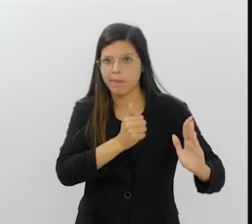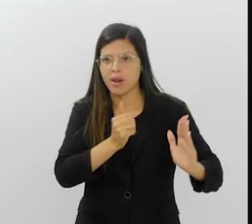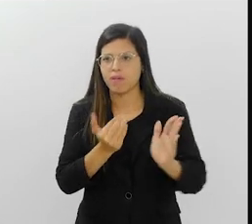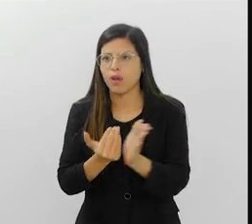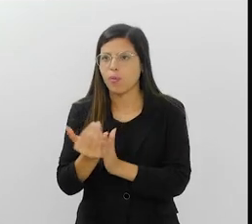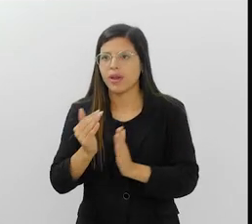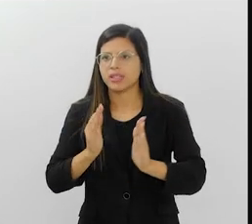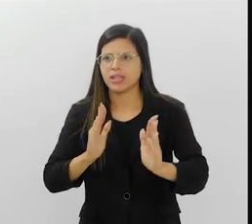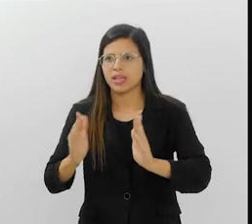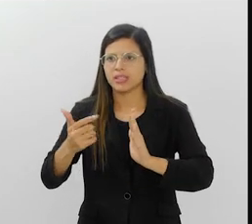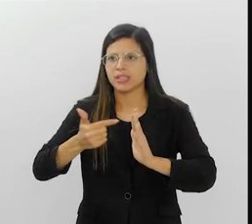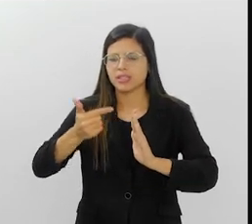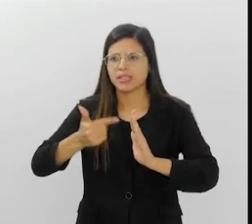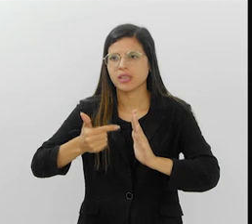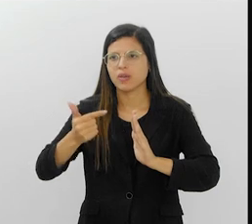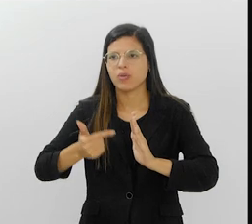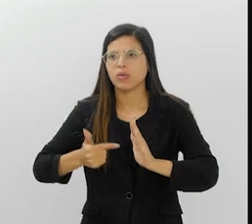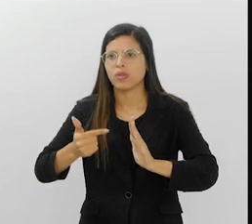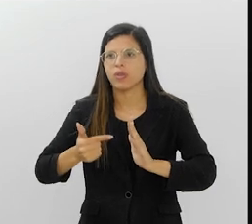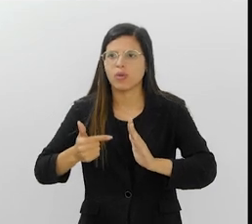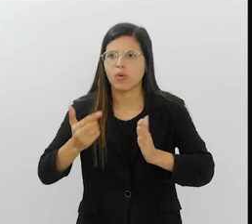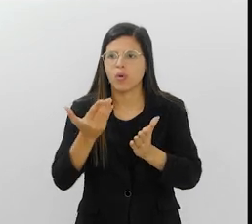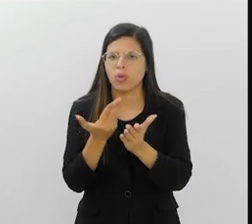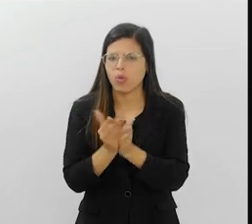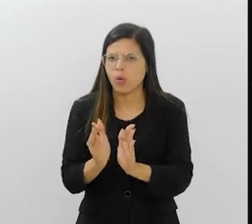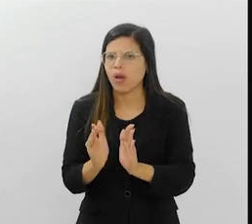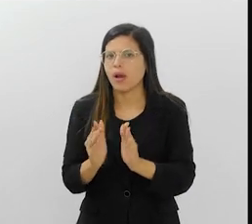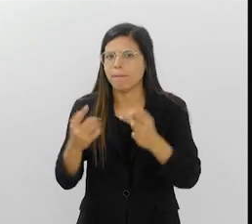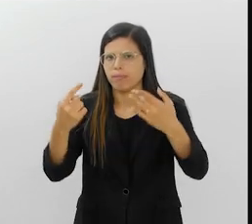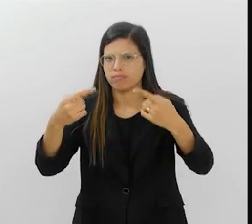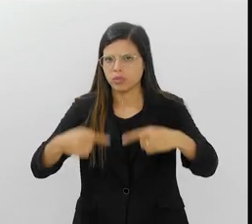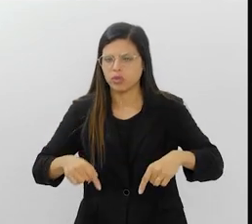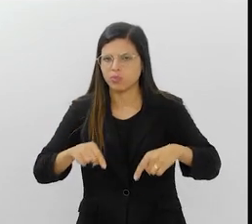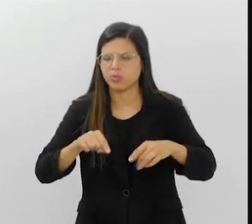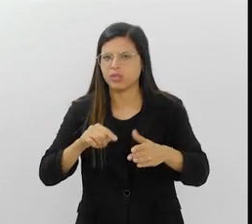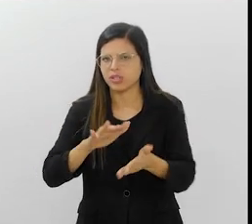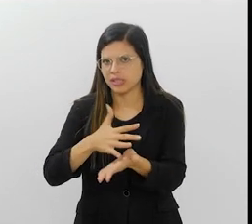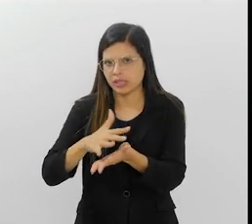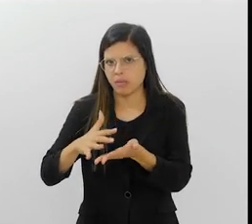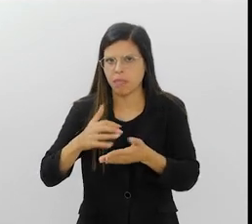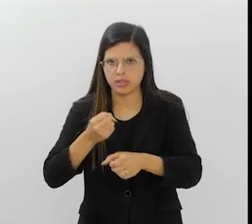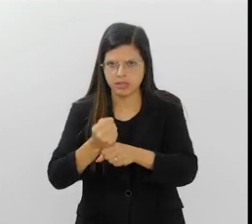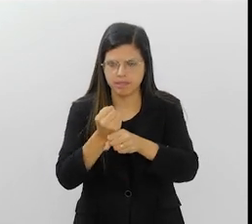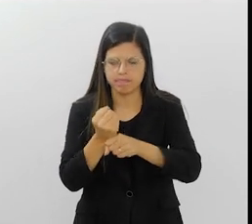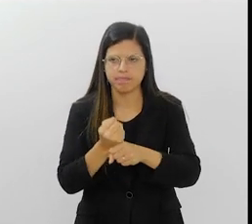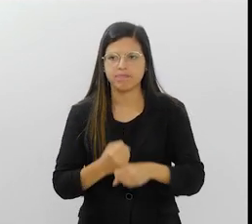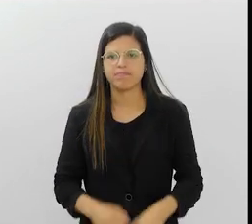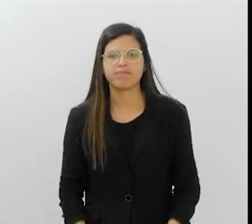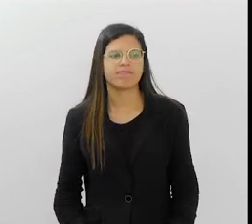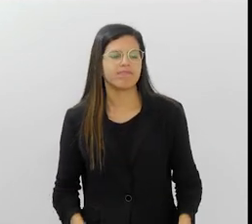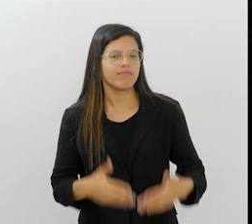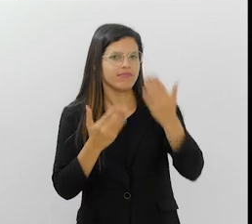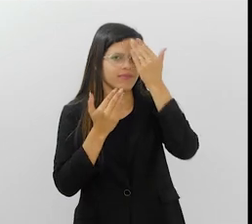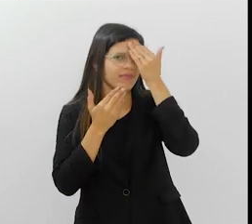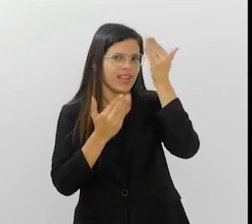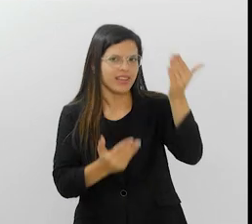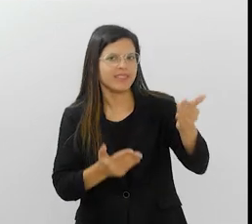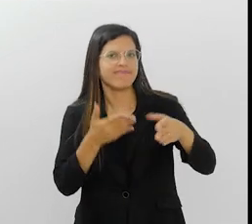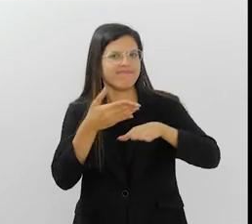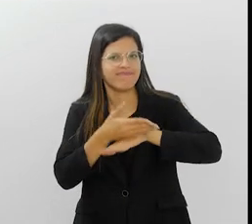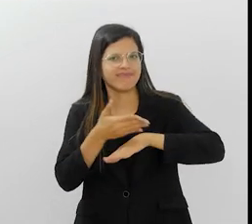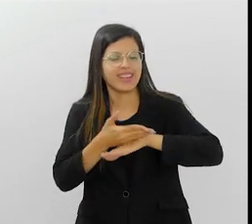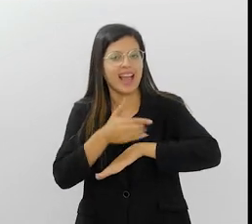começa a segunda temporada, quando acabarem as disputas de samba para esse ano. Cláudio, te agradeço muito a